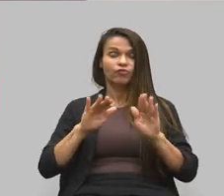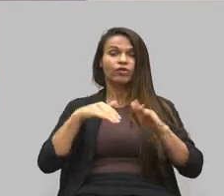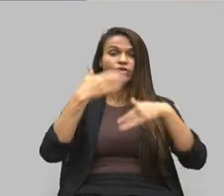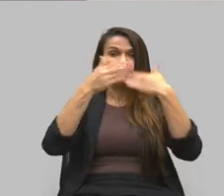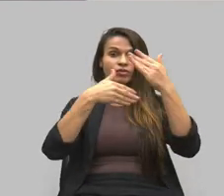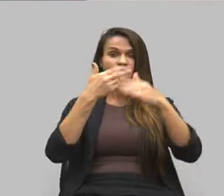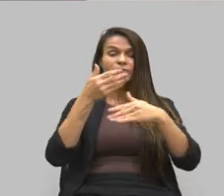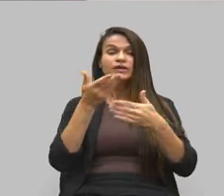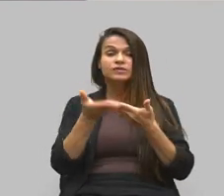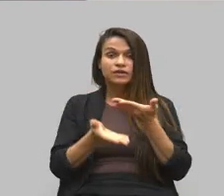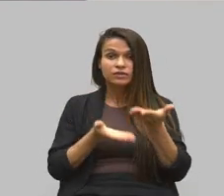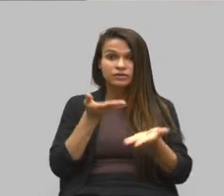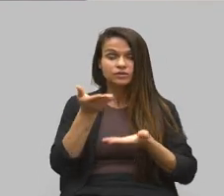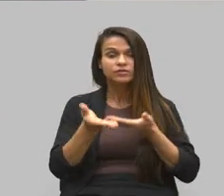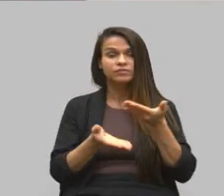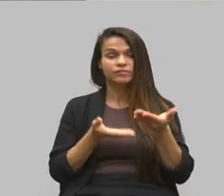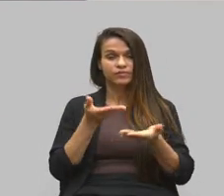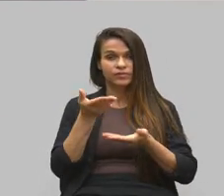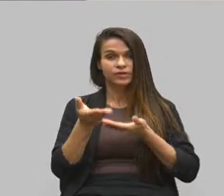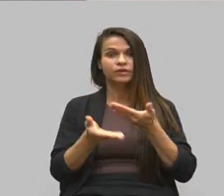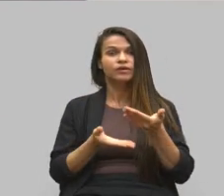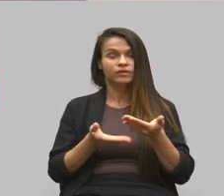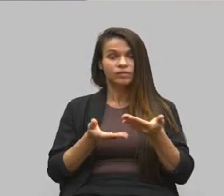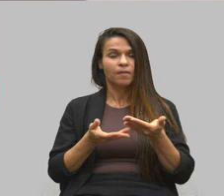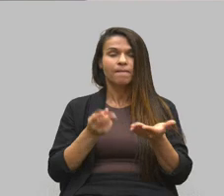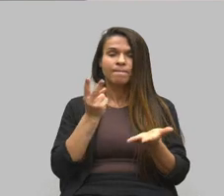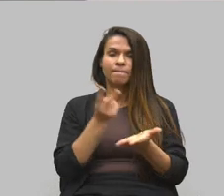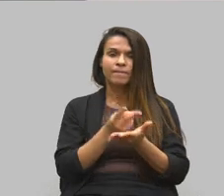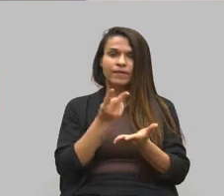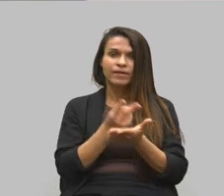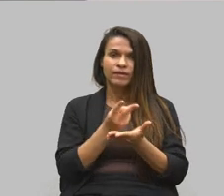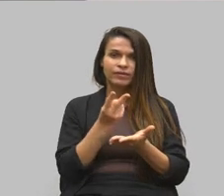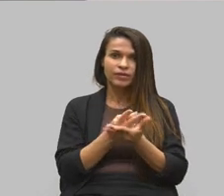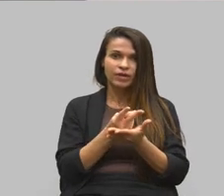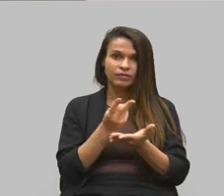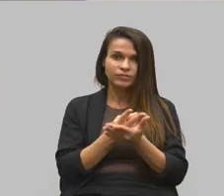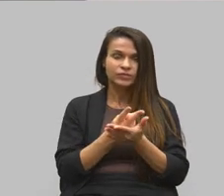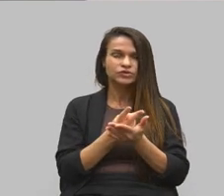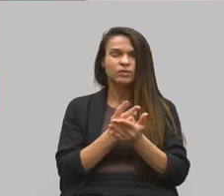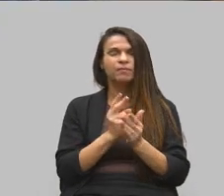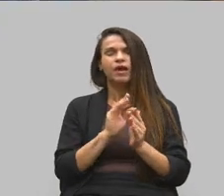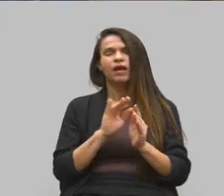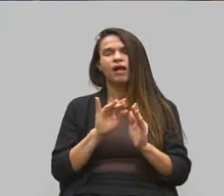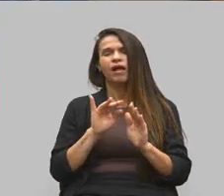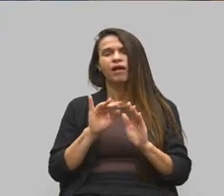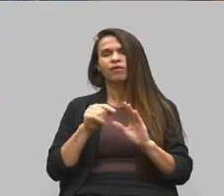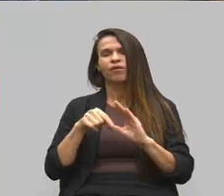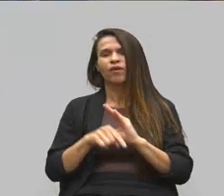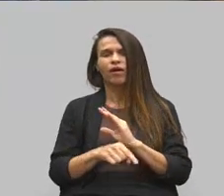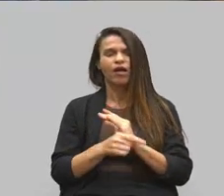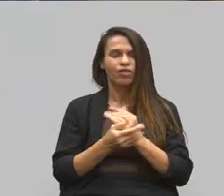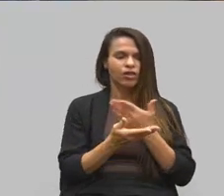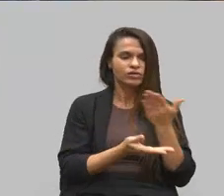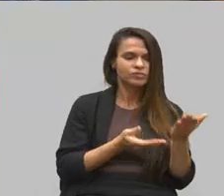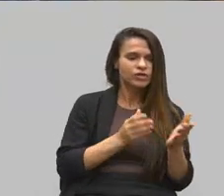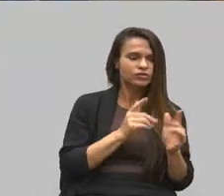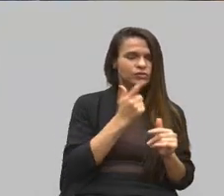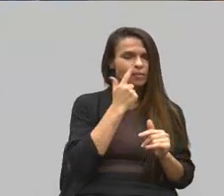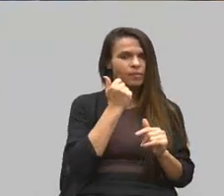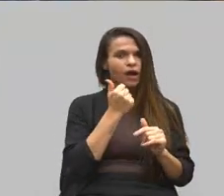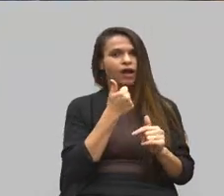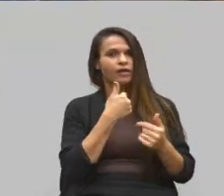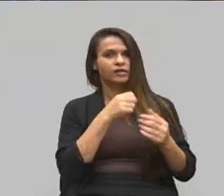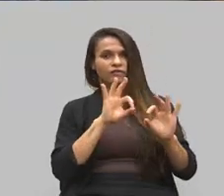atendimento eh permanente que vai além do atendimento dos pais e da família e